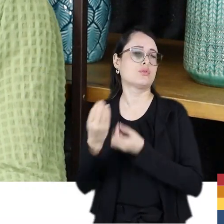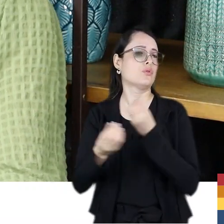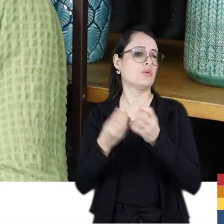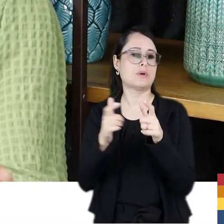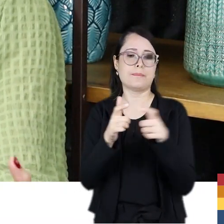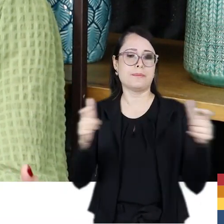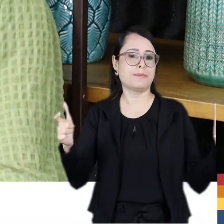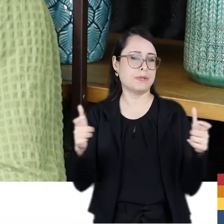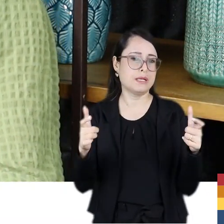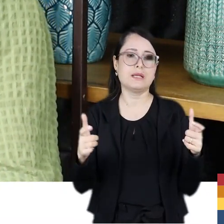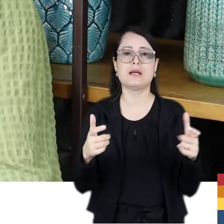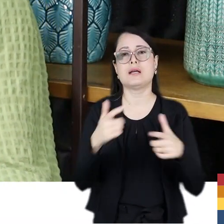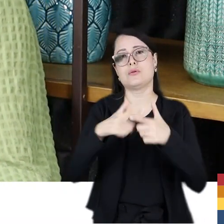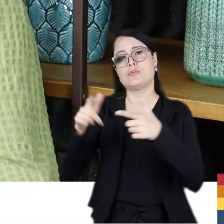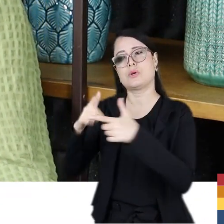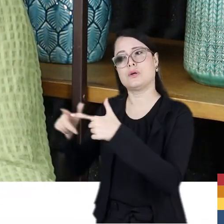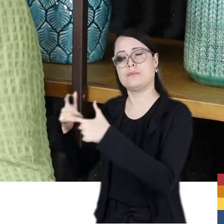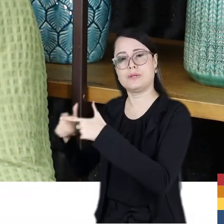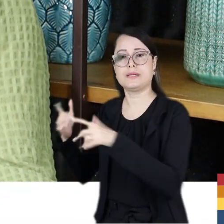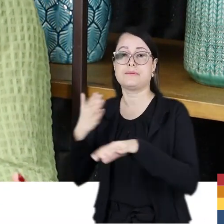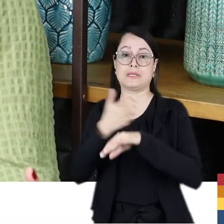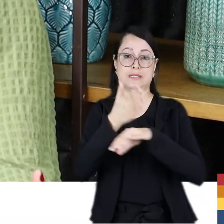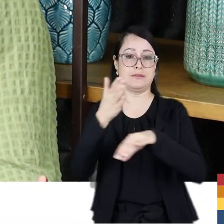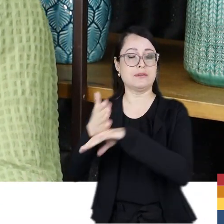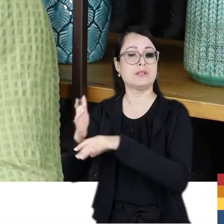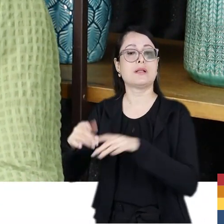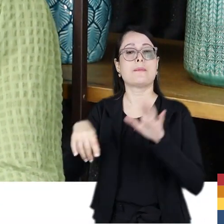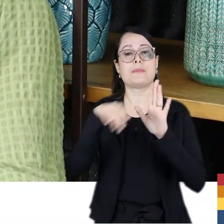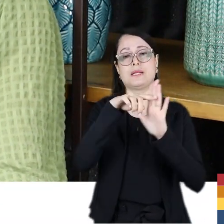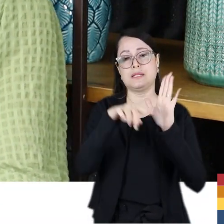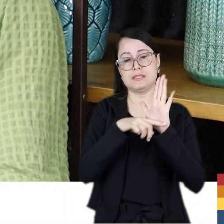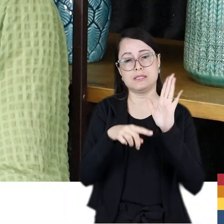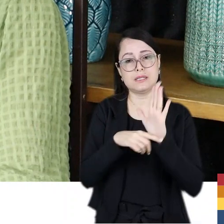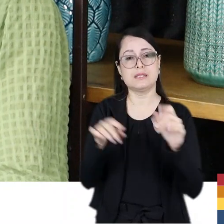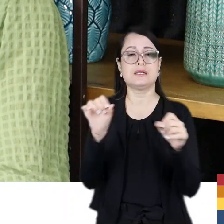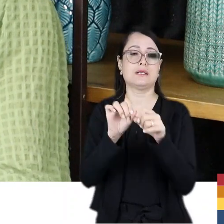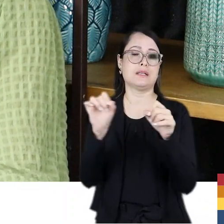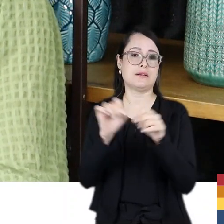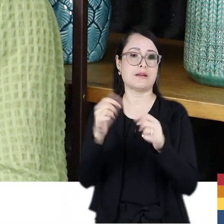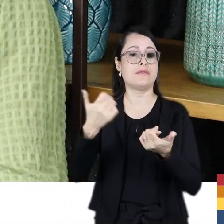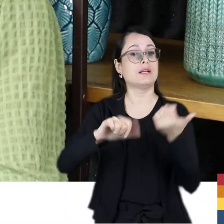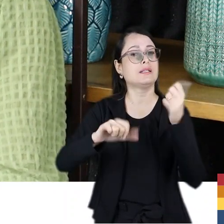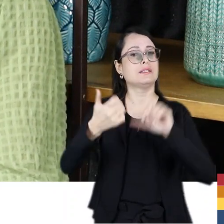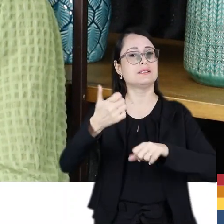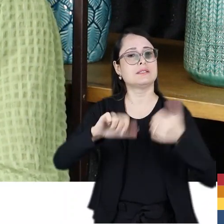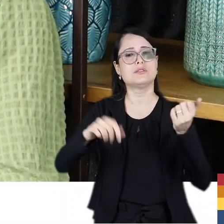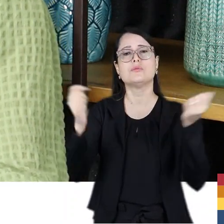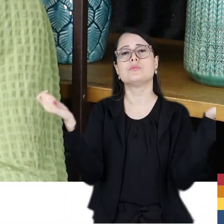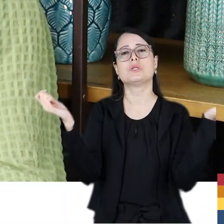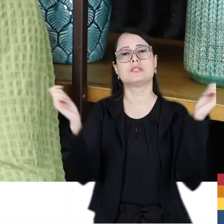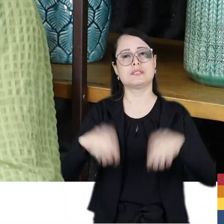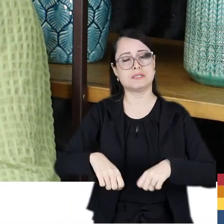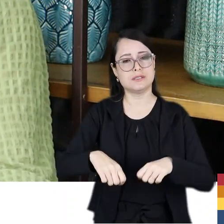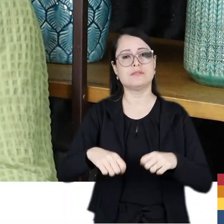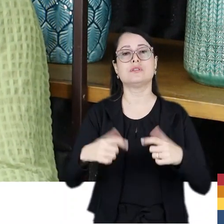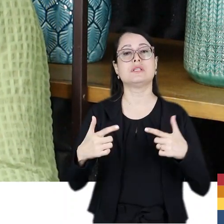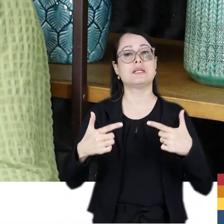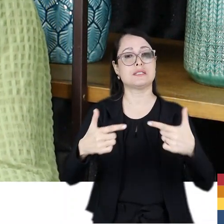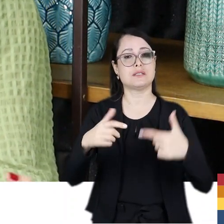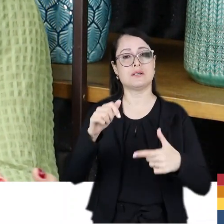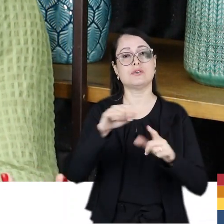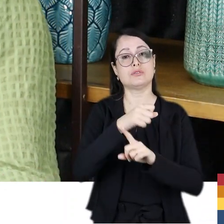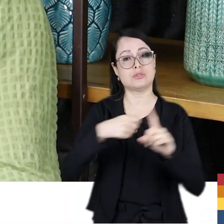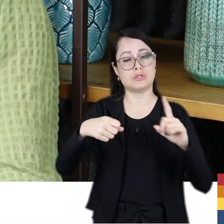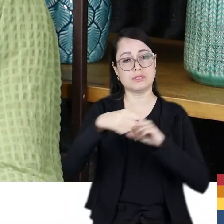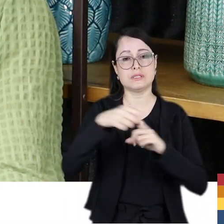problema a enfrentado, o planejamento, a execução, avaliação de uma possível ação social e ambiental a ser executada na